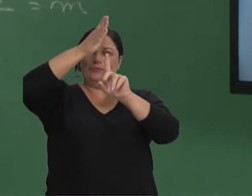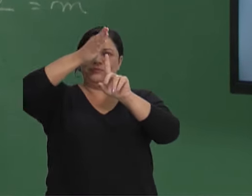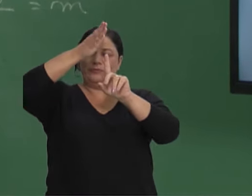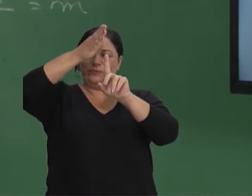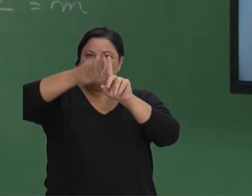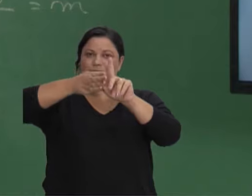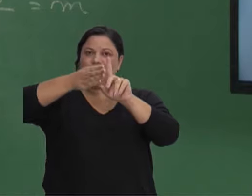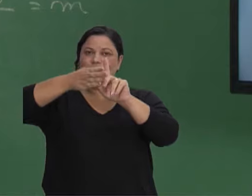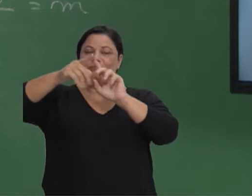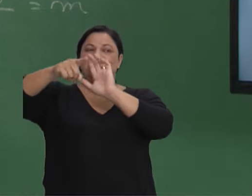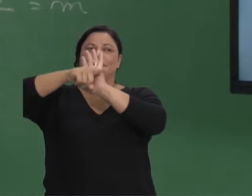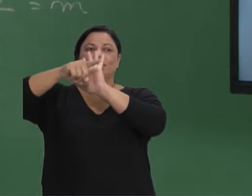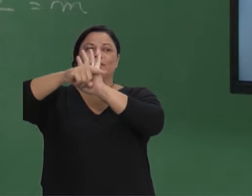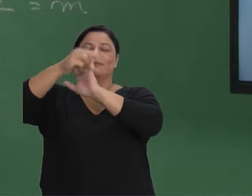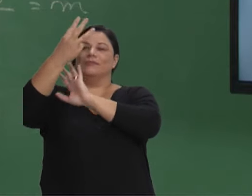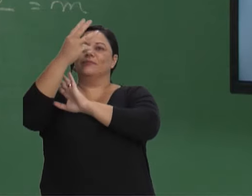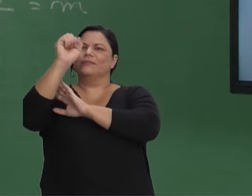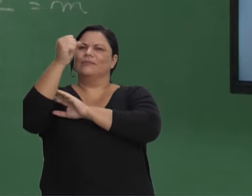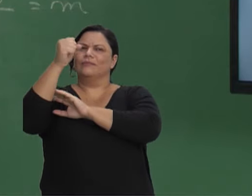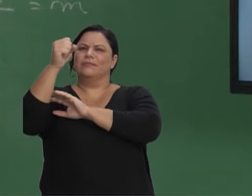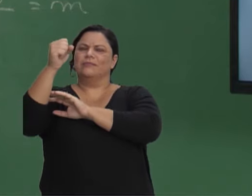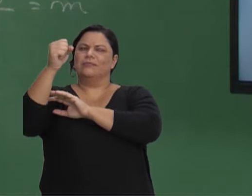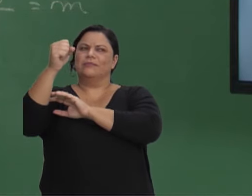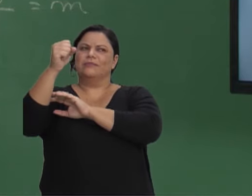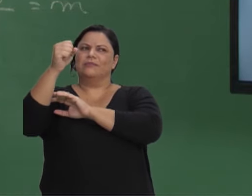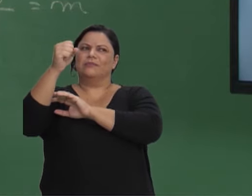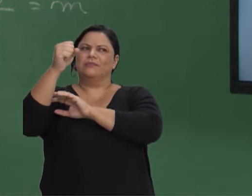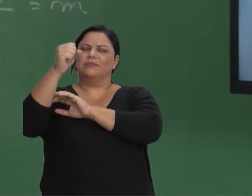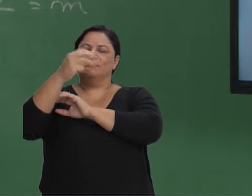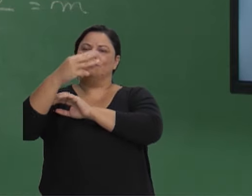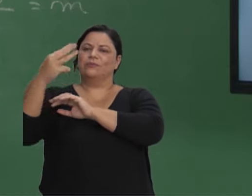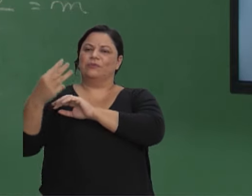38 sobre 3.